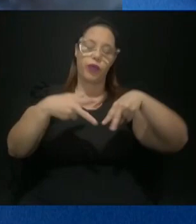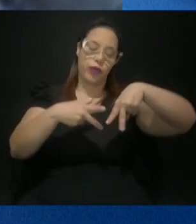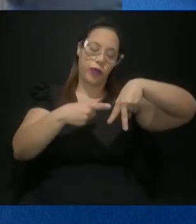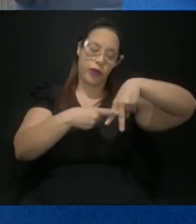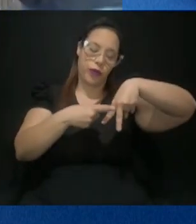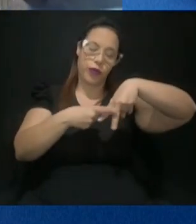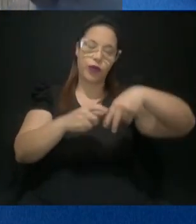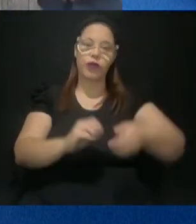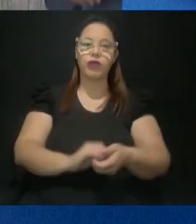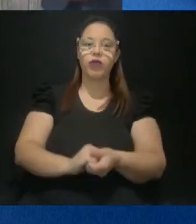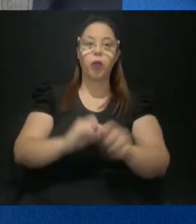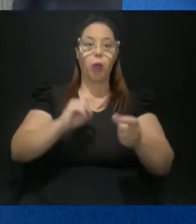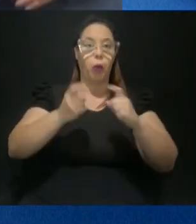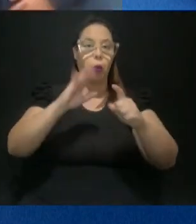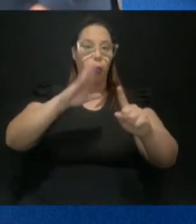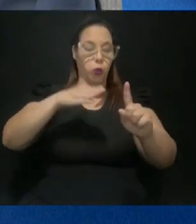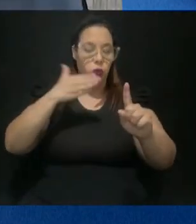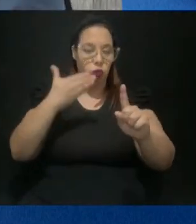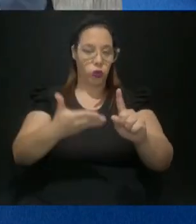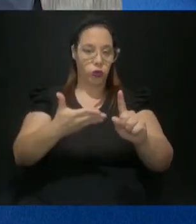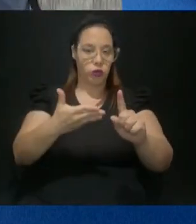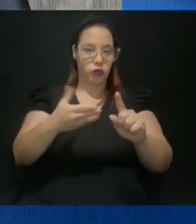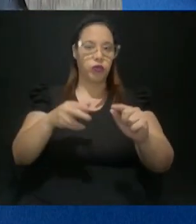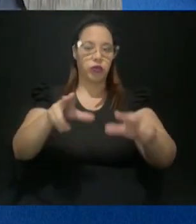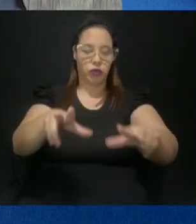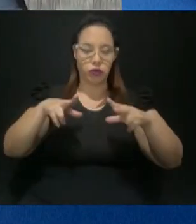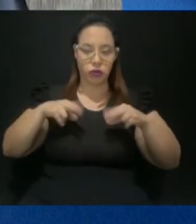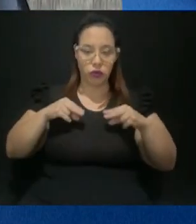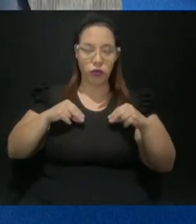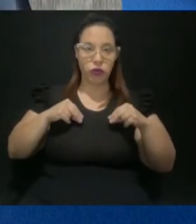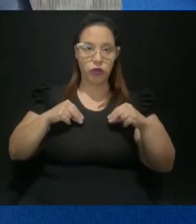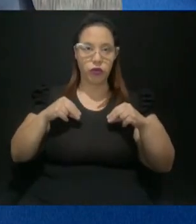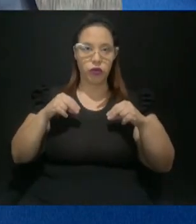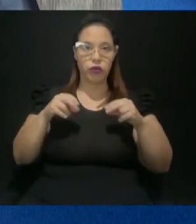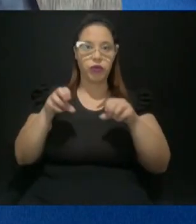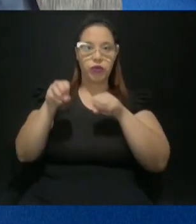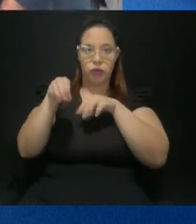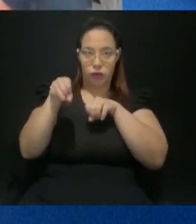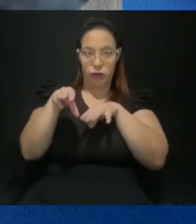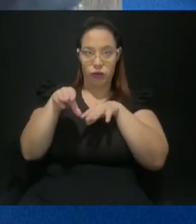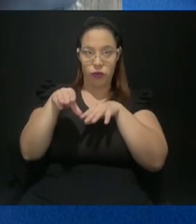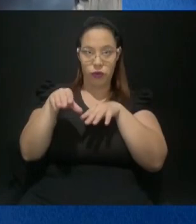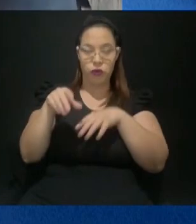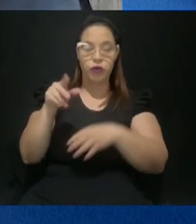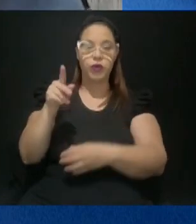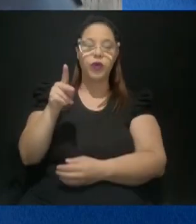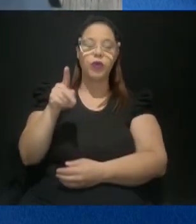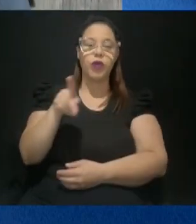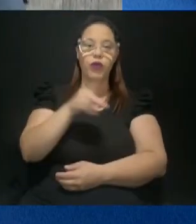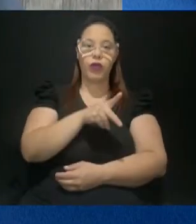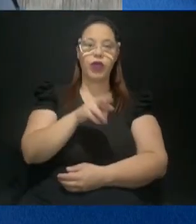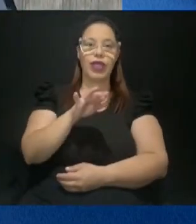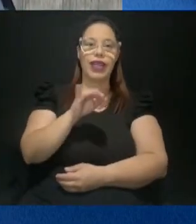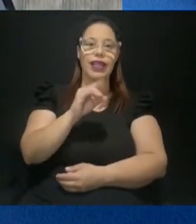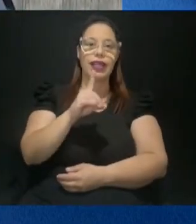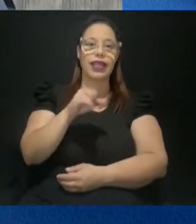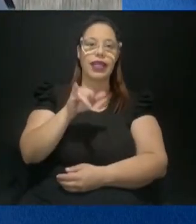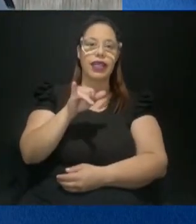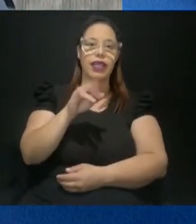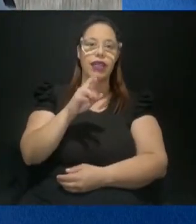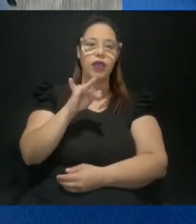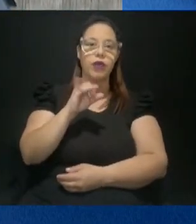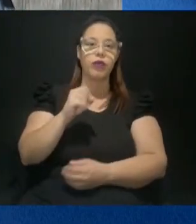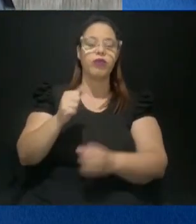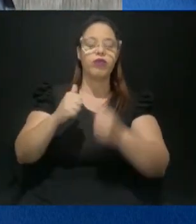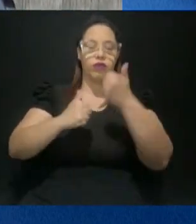reunião solene, é entregue Diploma de Mérito Educacional professor Darcy Ribeiro, Diploma de Mérito Esportivo